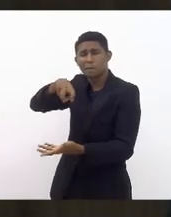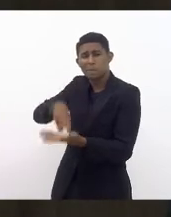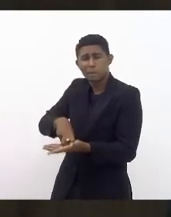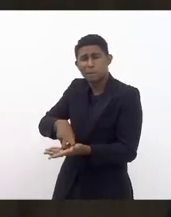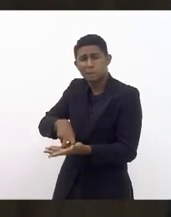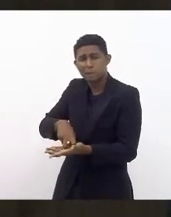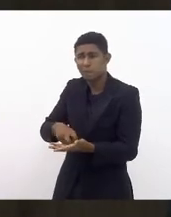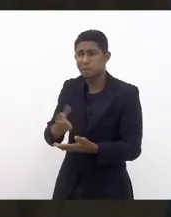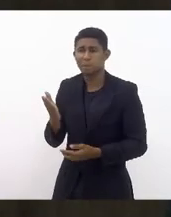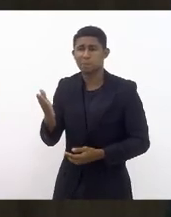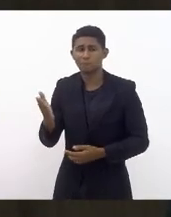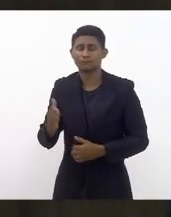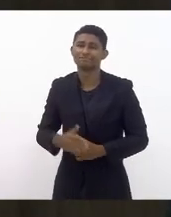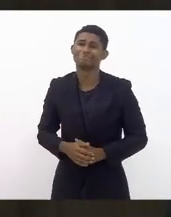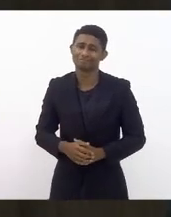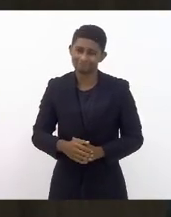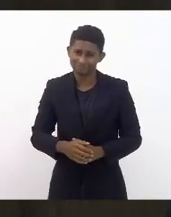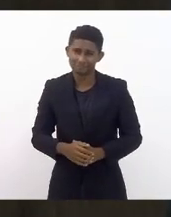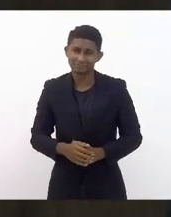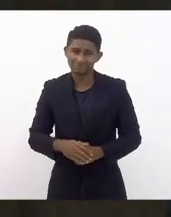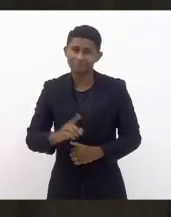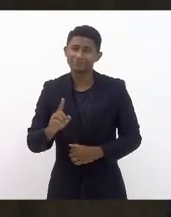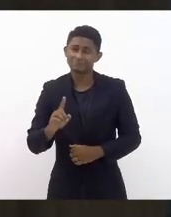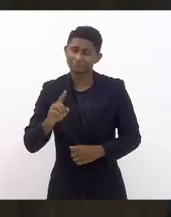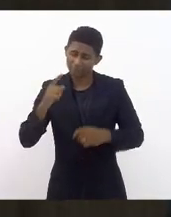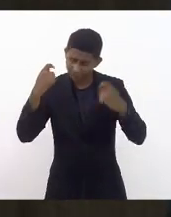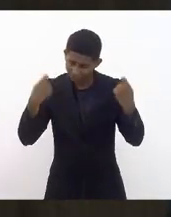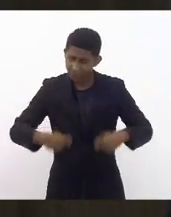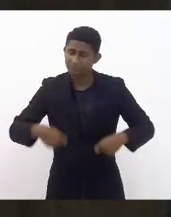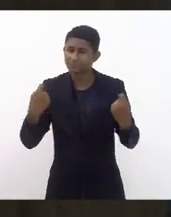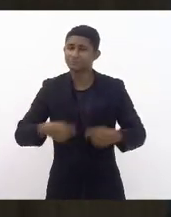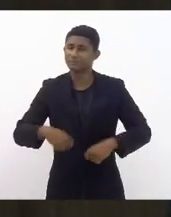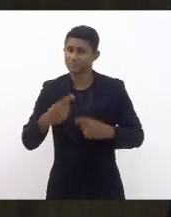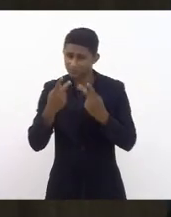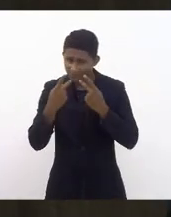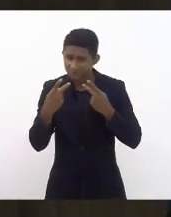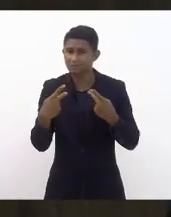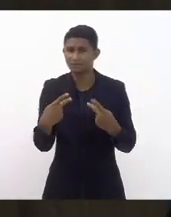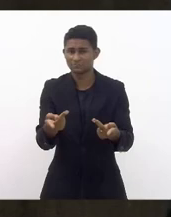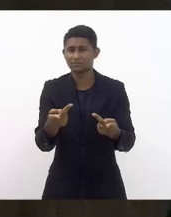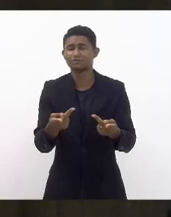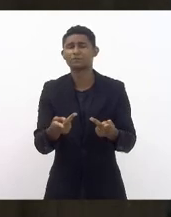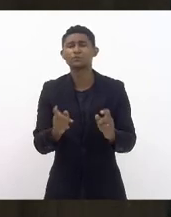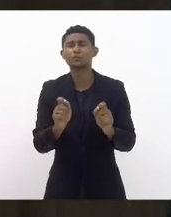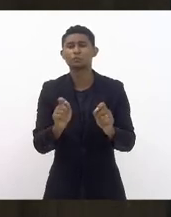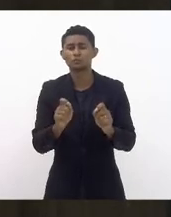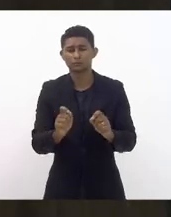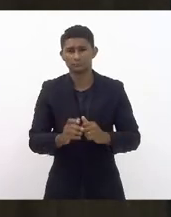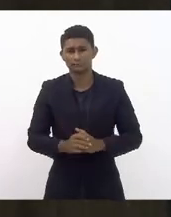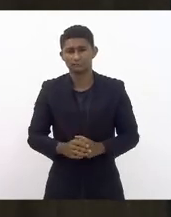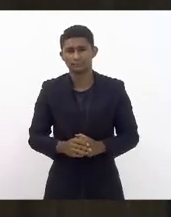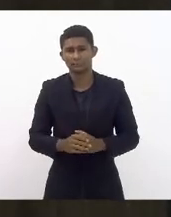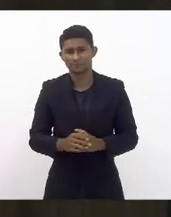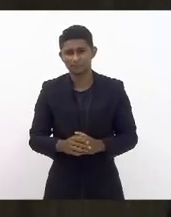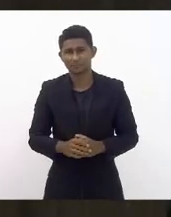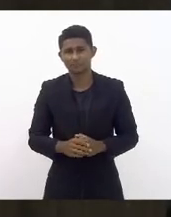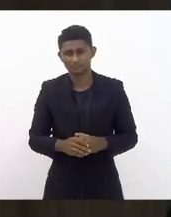Castro, a gente tem que registrar, senhor presidente, que